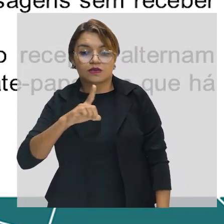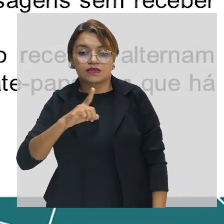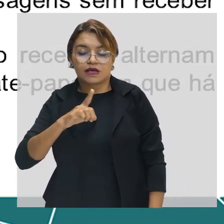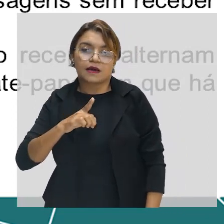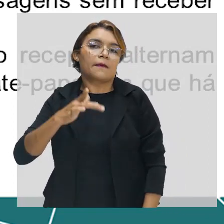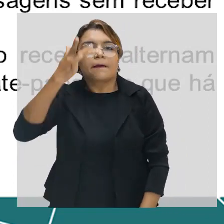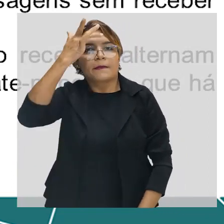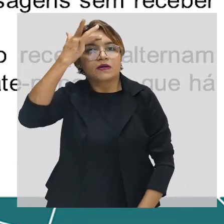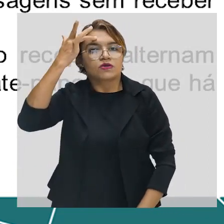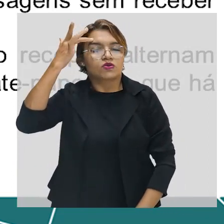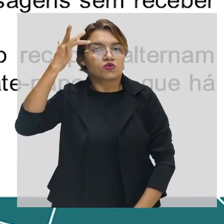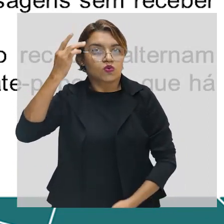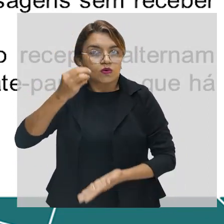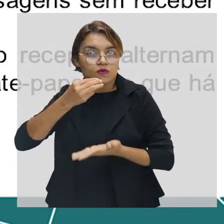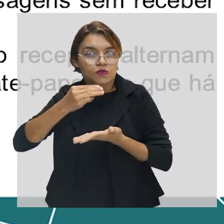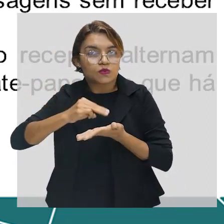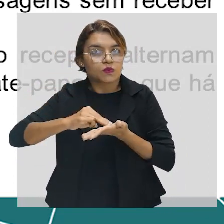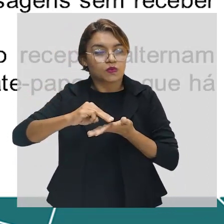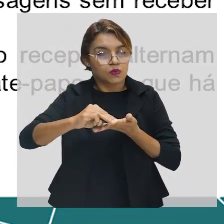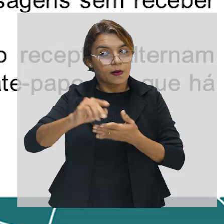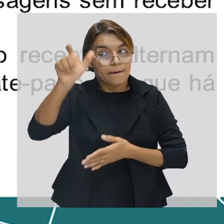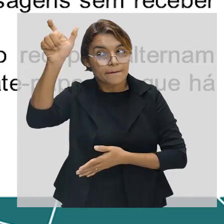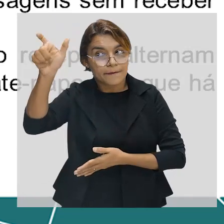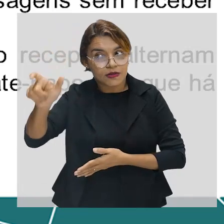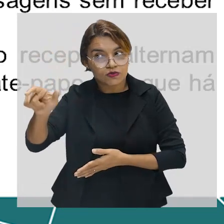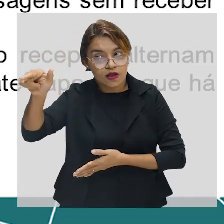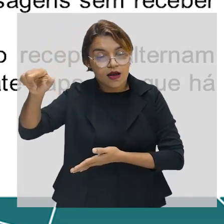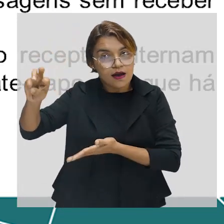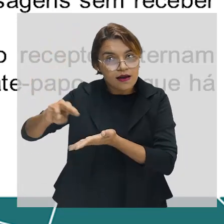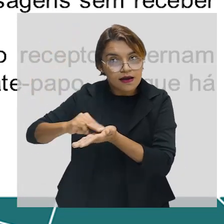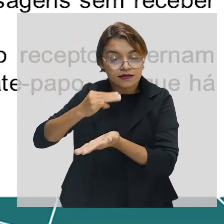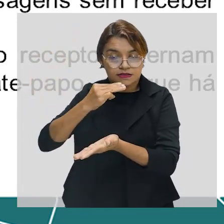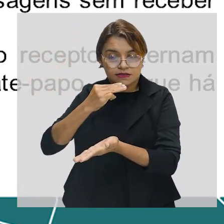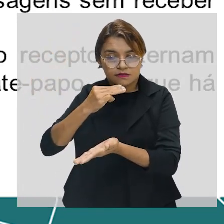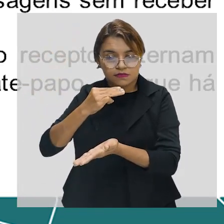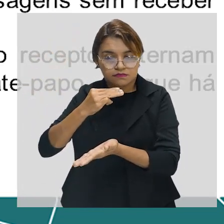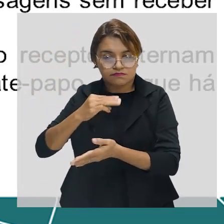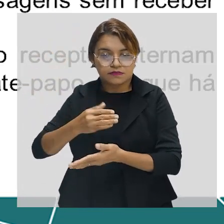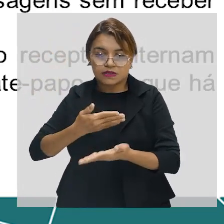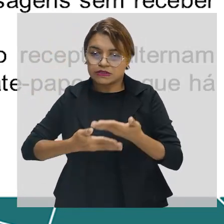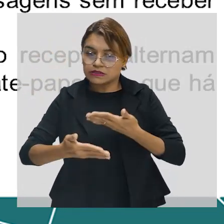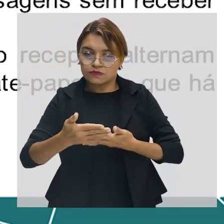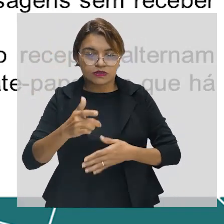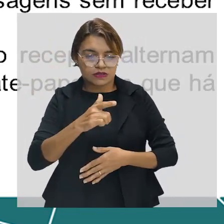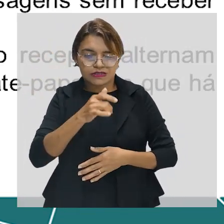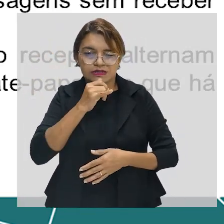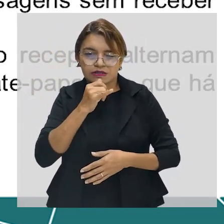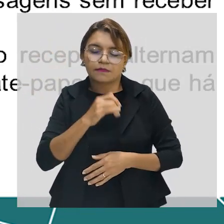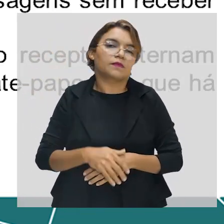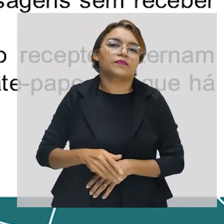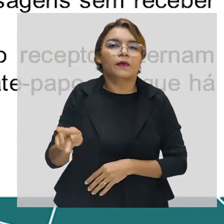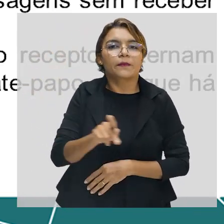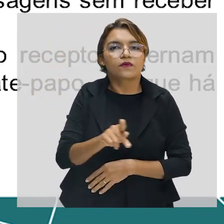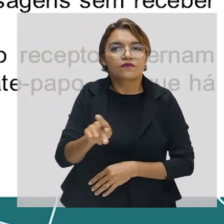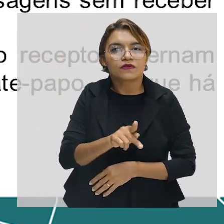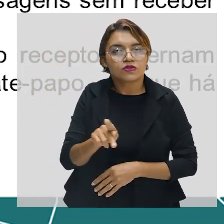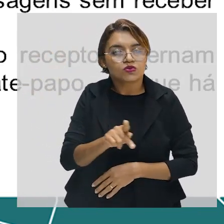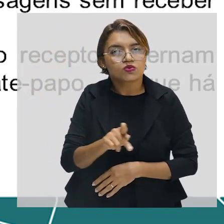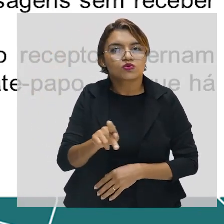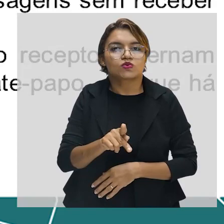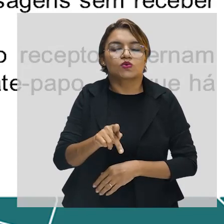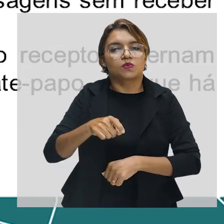emissor para um receptor, sem reciprocidade. Por exemplo, um professor, durante uma